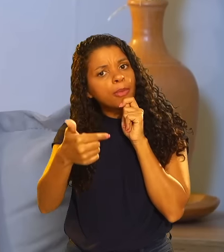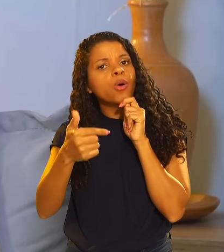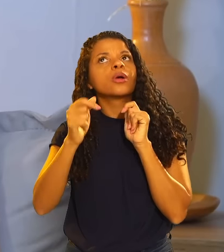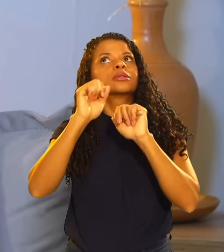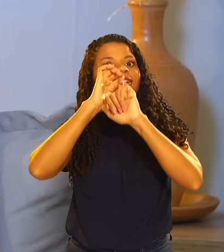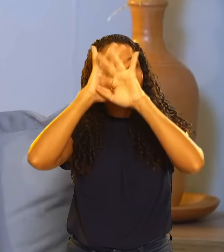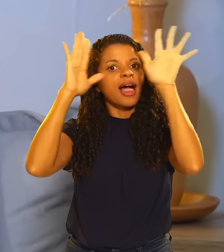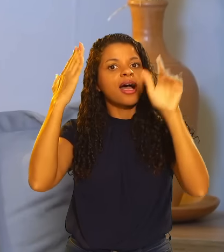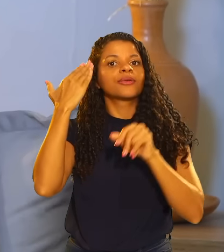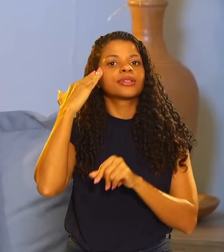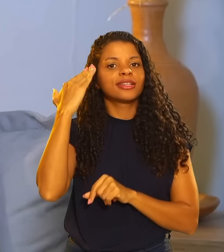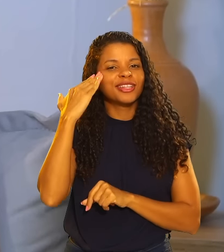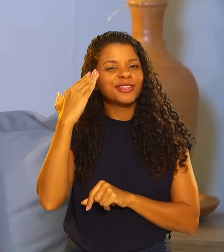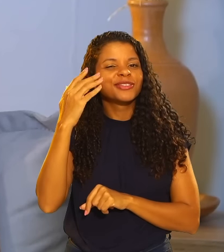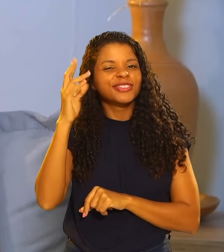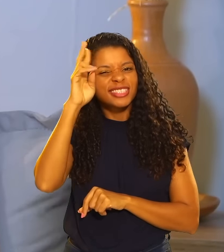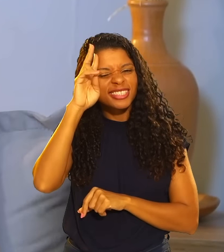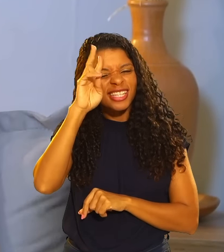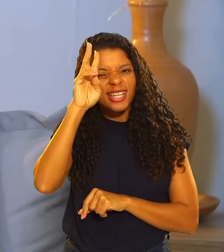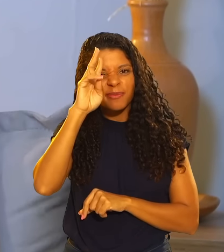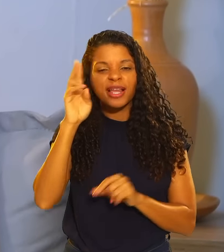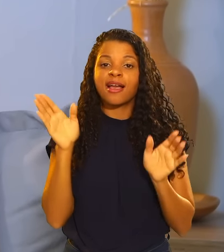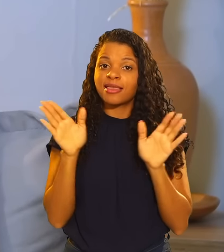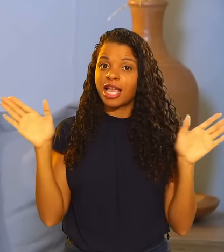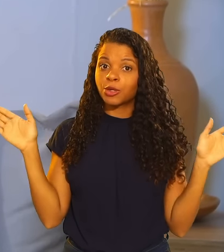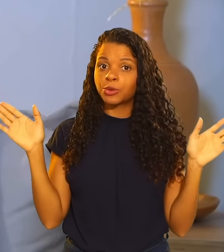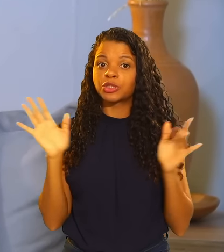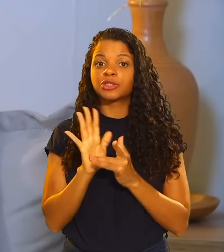bem assim, João, aqui sua mãe, né? Lá na cruz